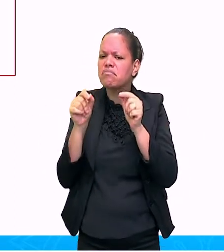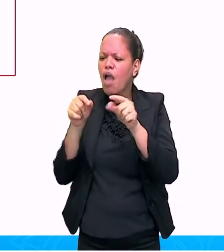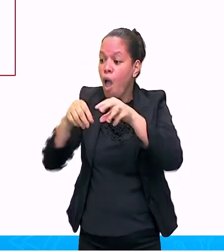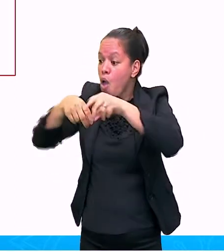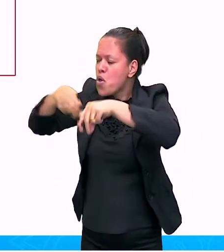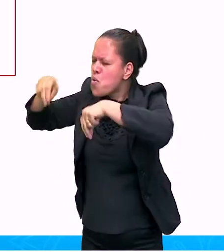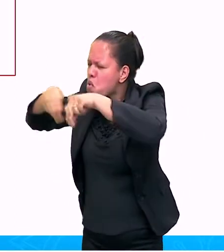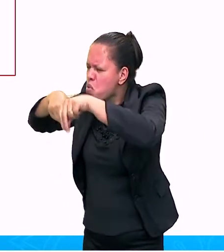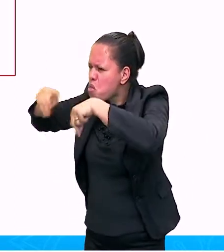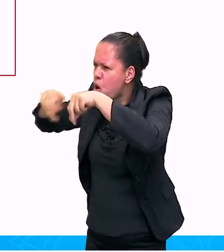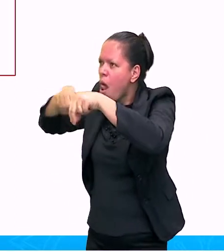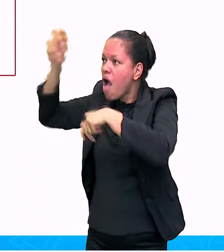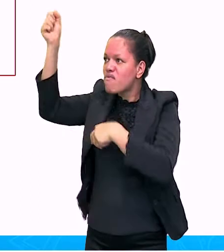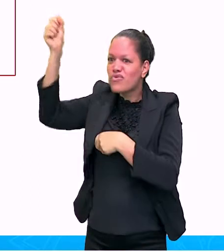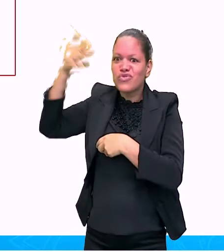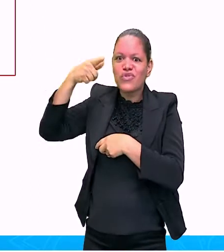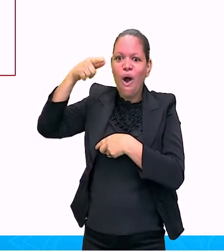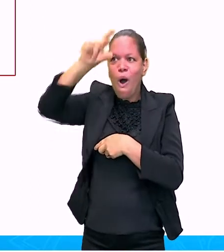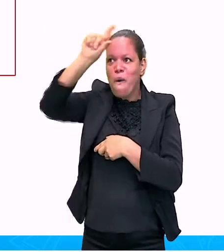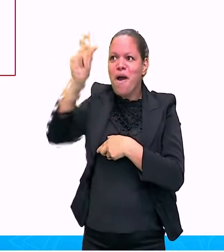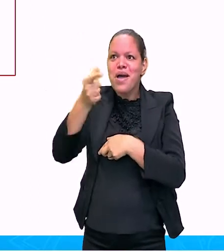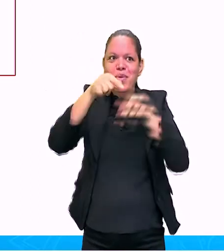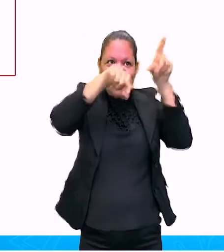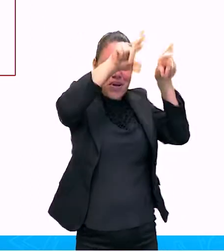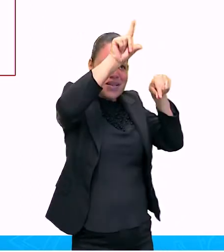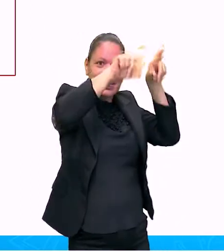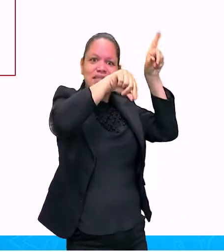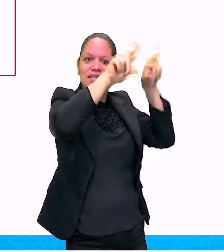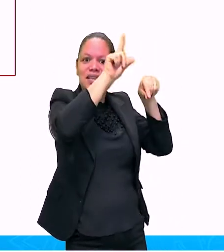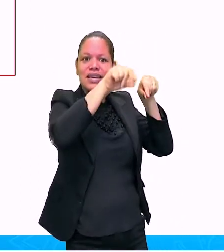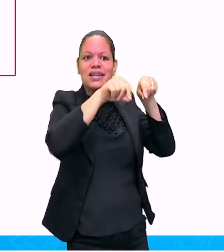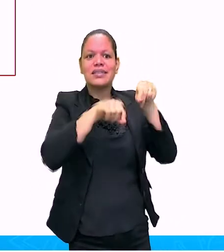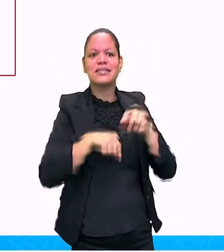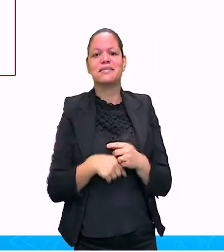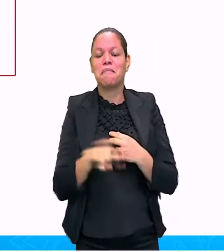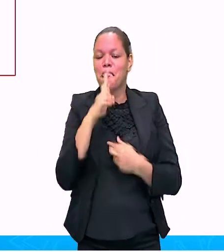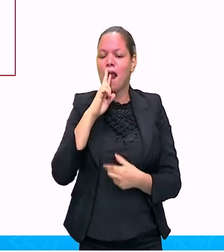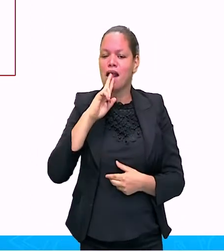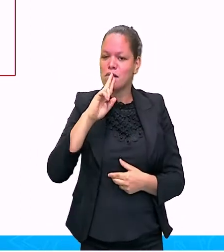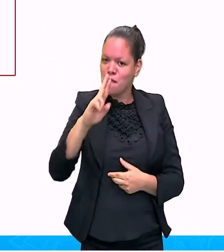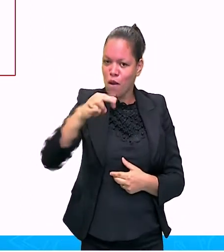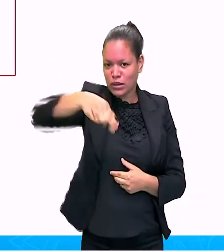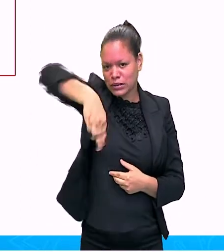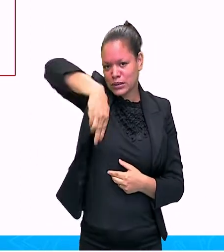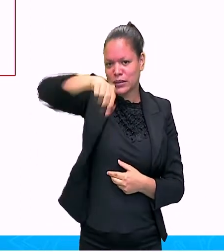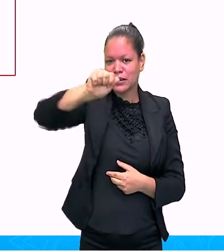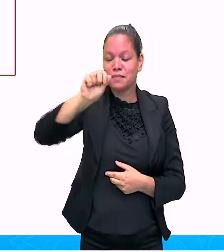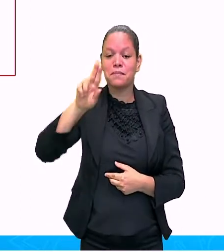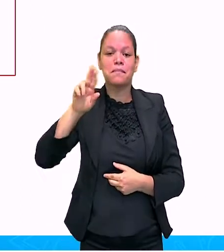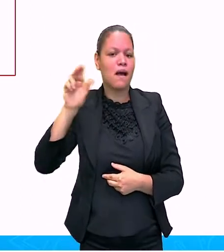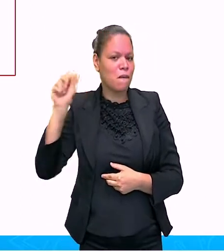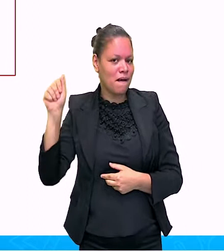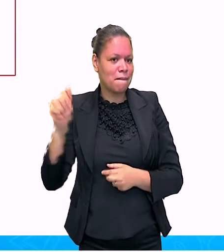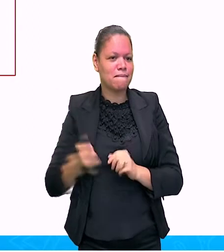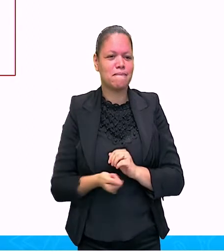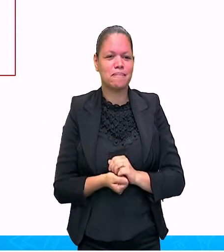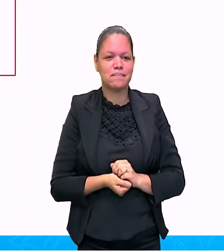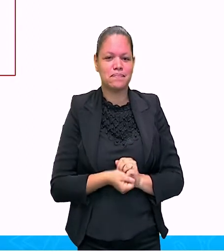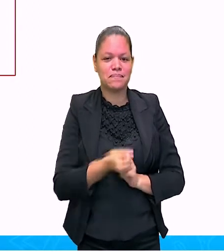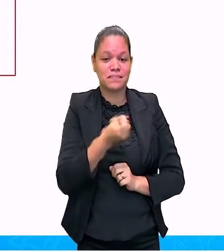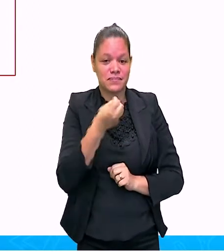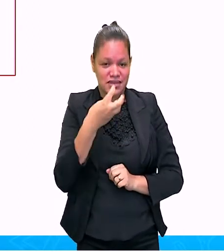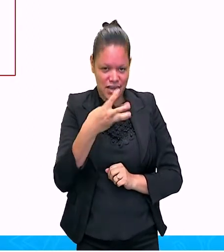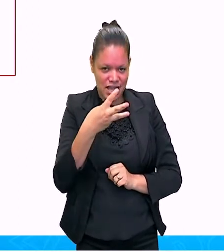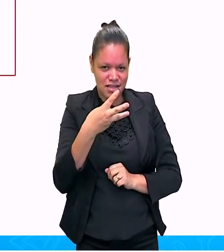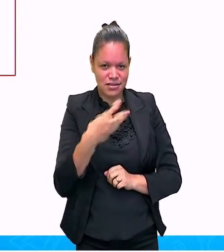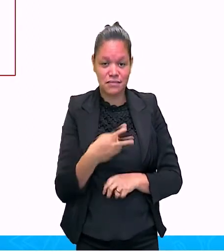o sol, a lua e as estrelas. Tarefa de número 3. Leia as informações e